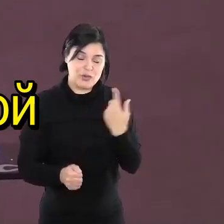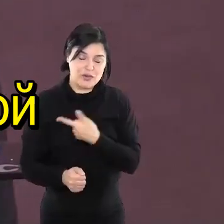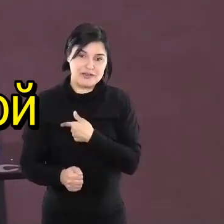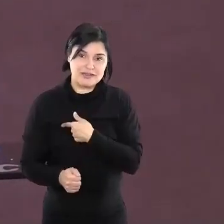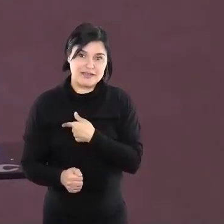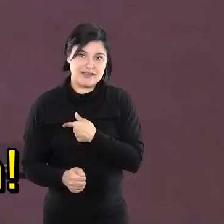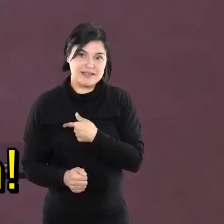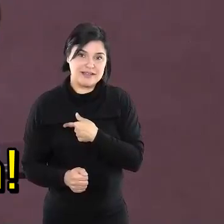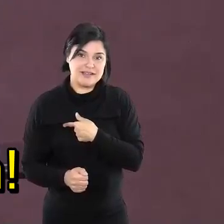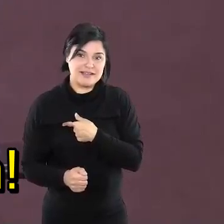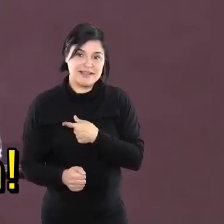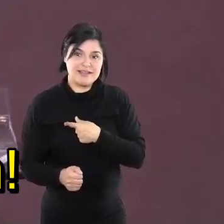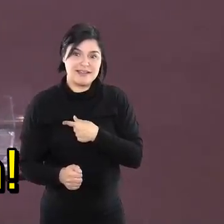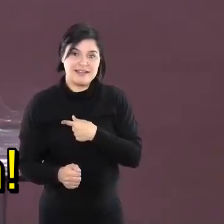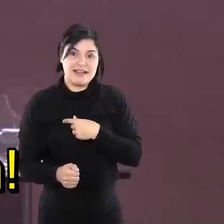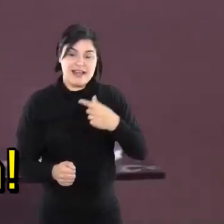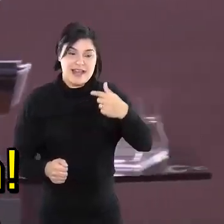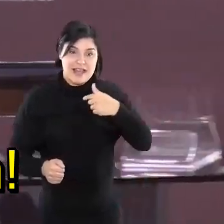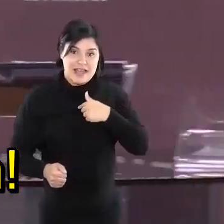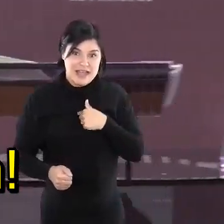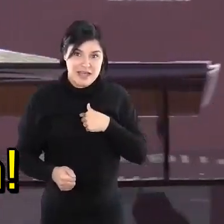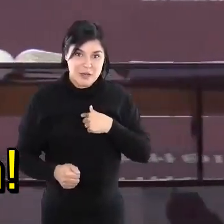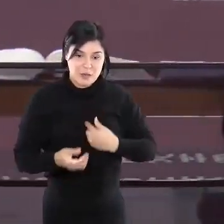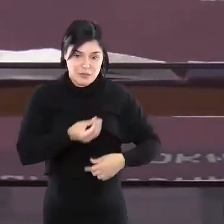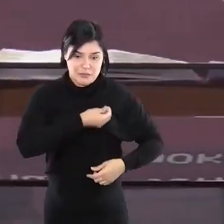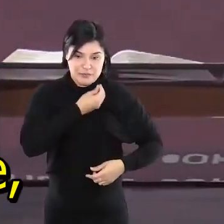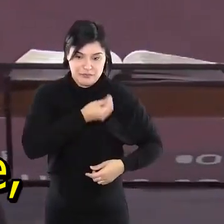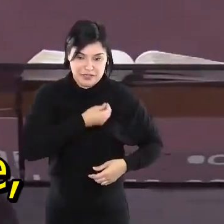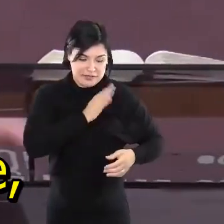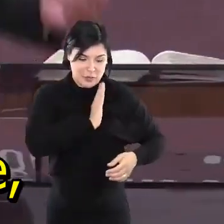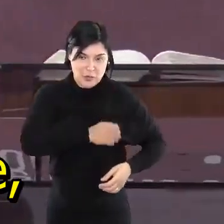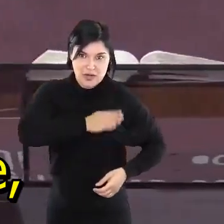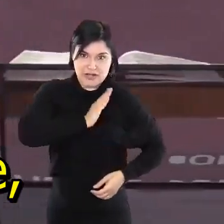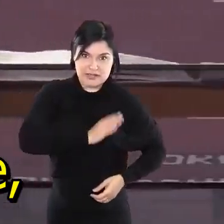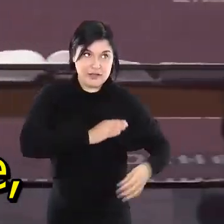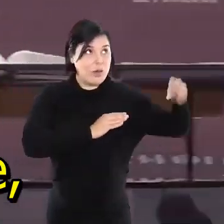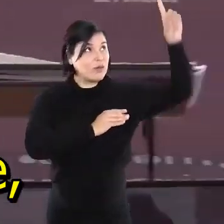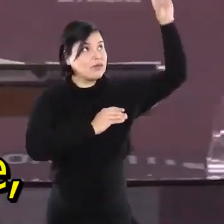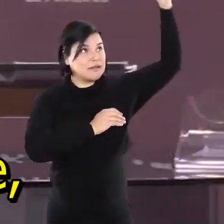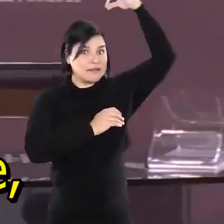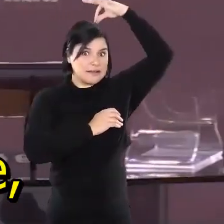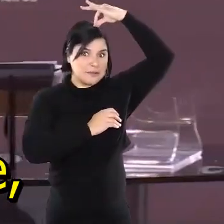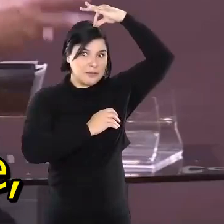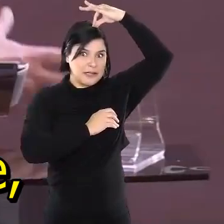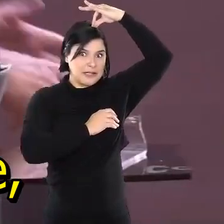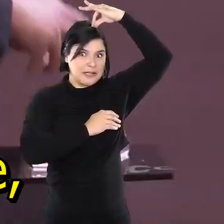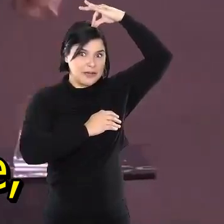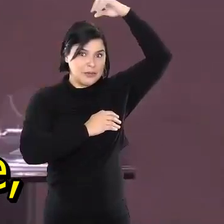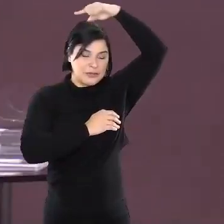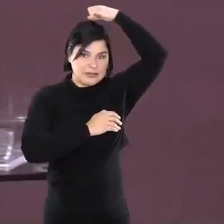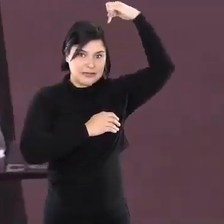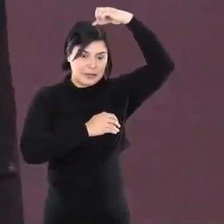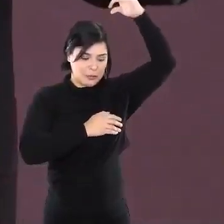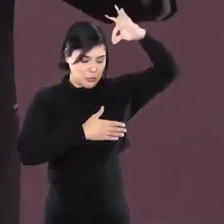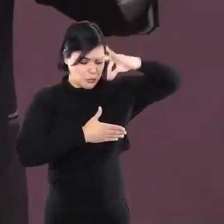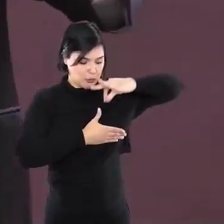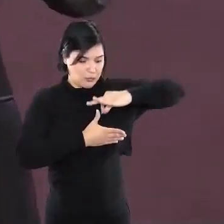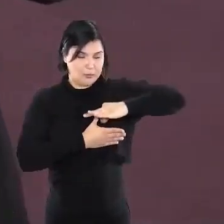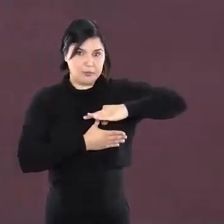comigo. Eu sou santuário do Espírito Santo. Não é isso que eu quero, isso não é confissão positiva, isso não é